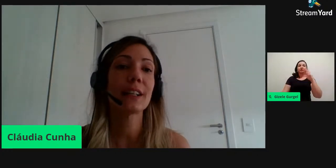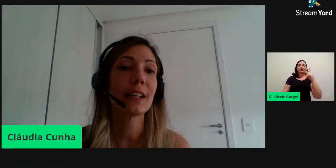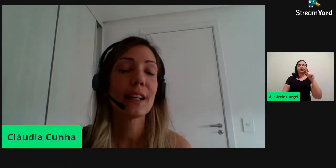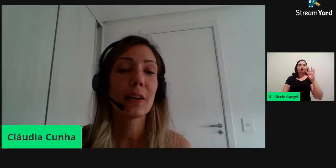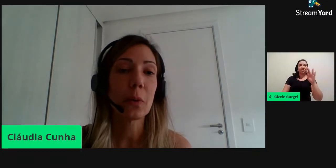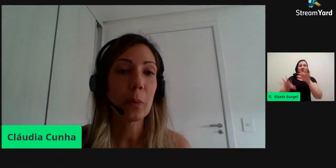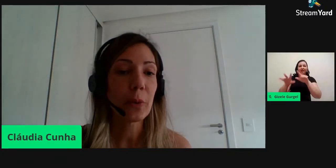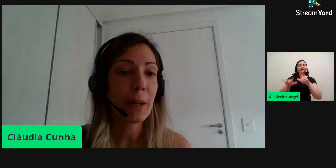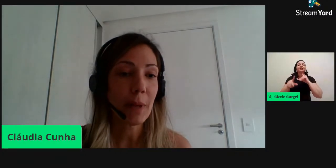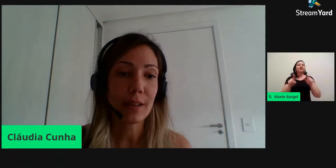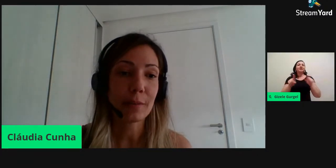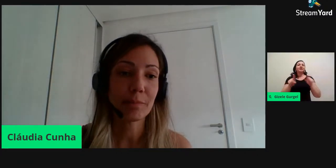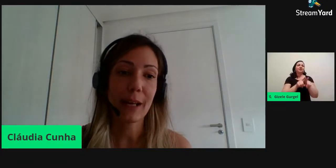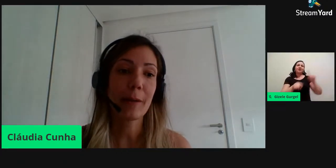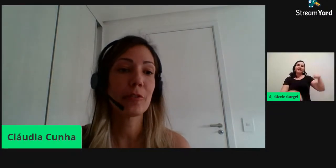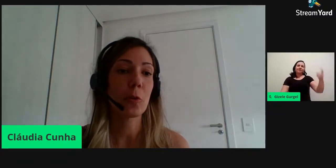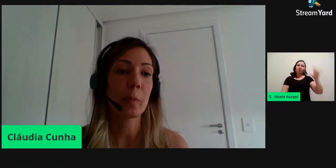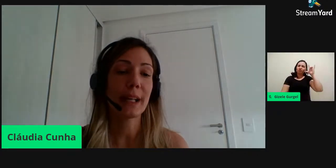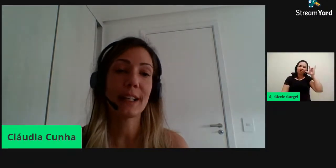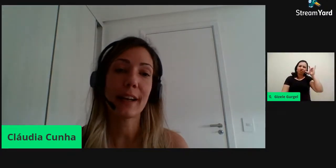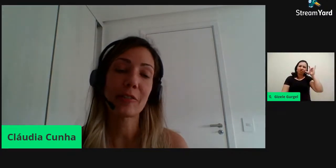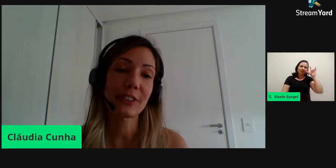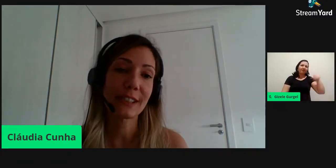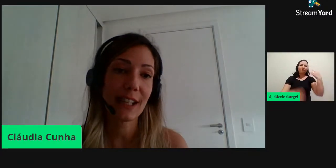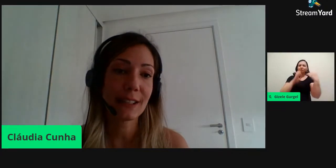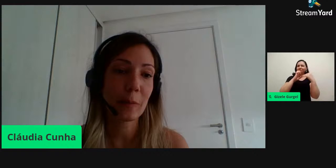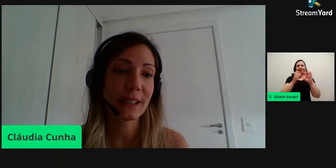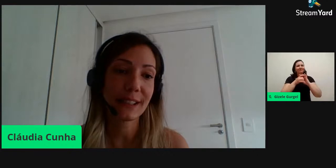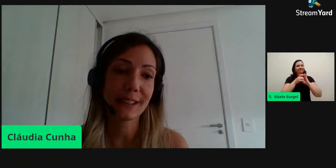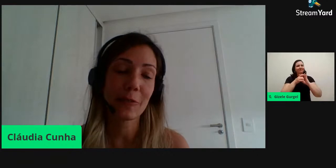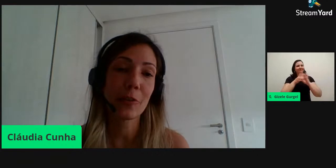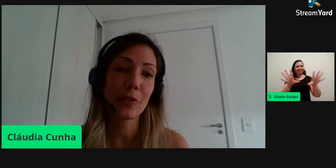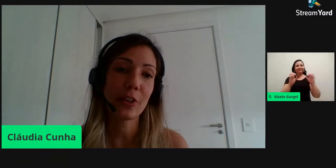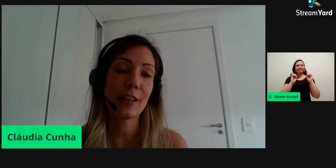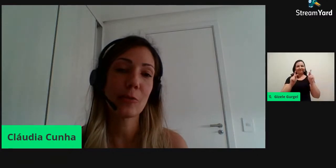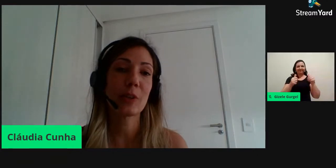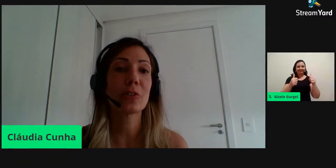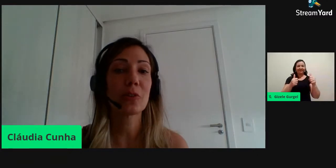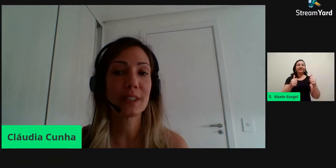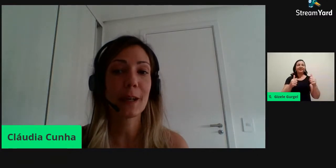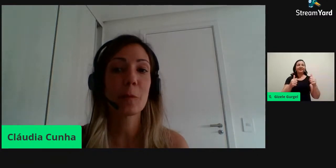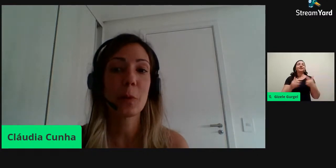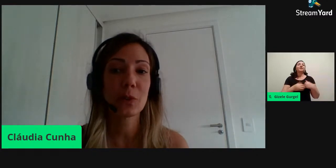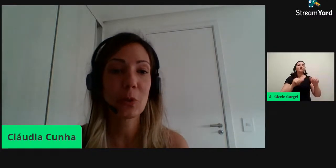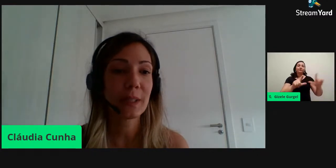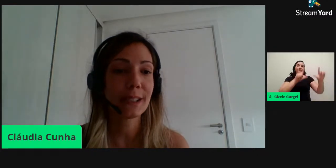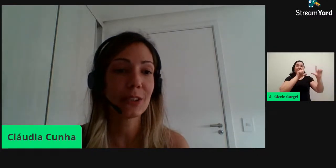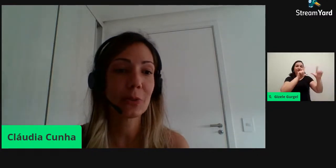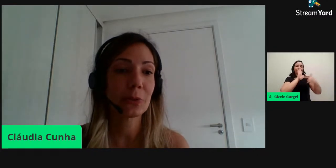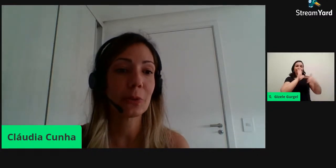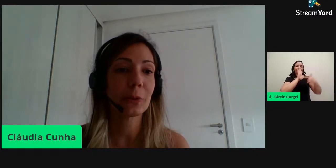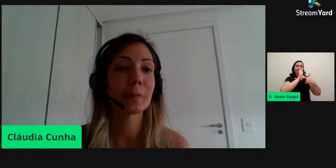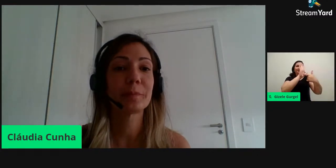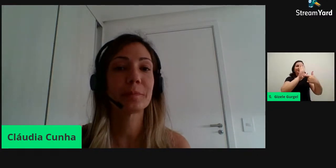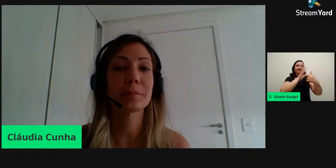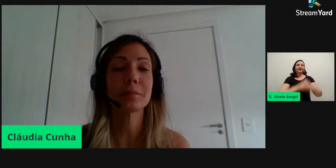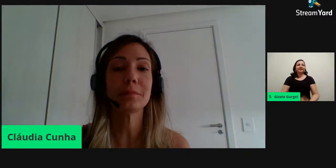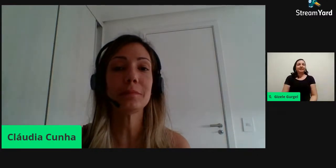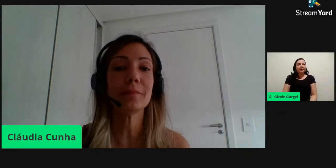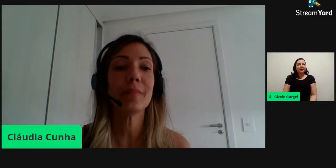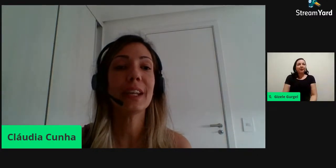Instagram ou por e-mail, tá? Vou compartilhar com vocês a apresentação que eu fiz para a gente conversar um pouco sobre esse assunto.